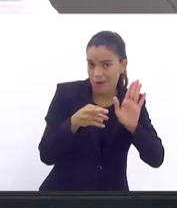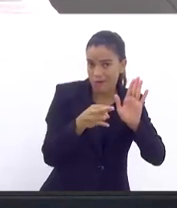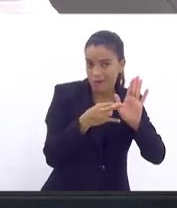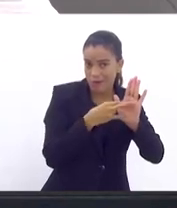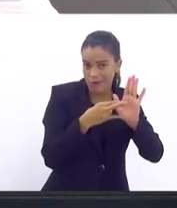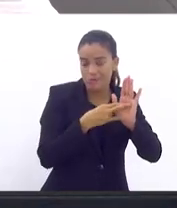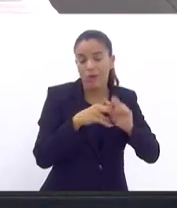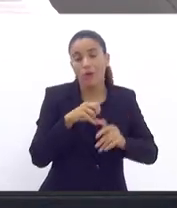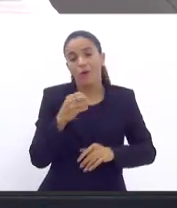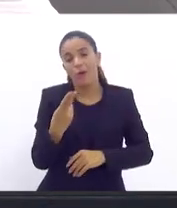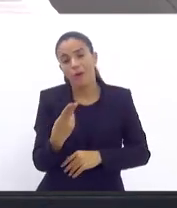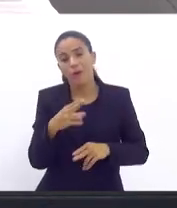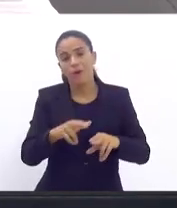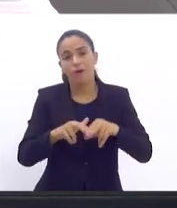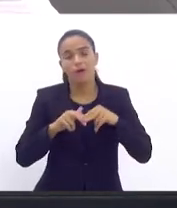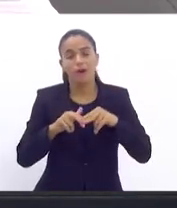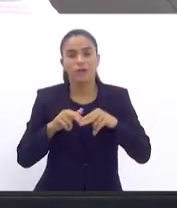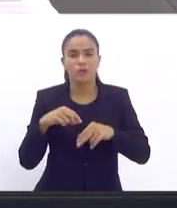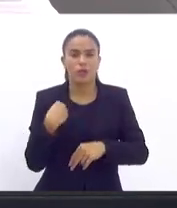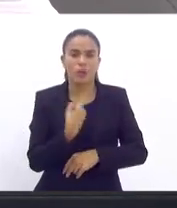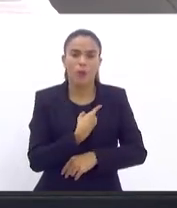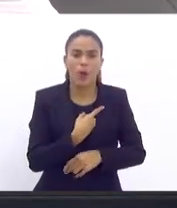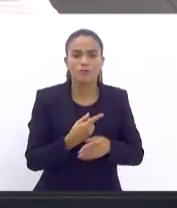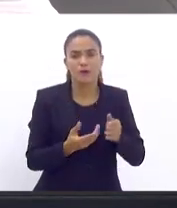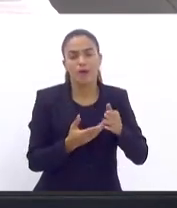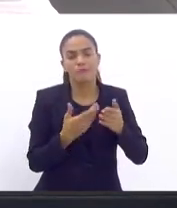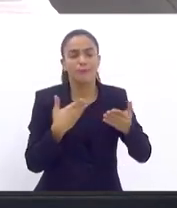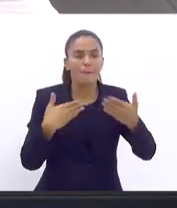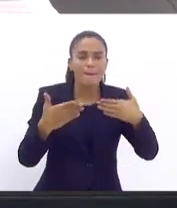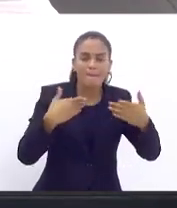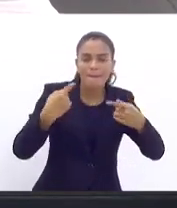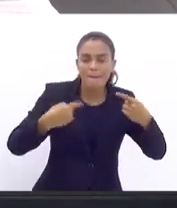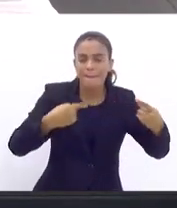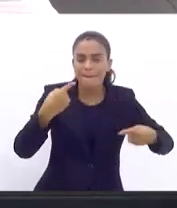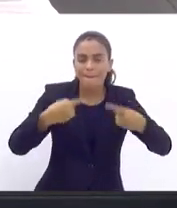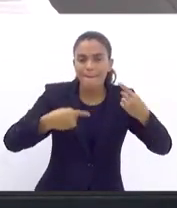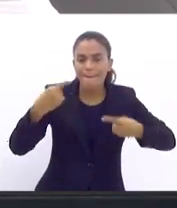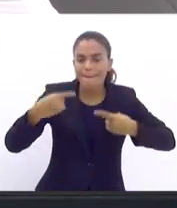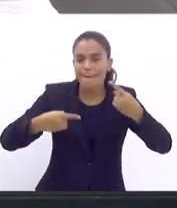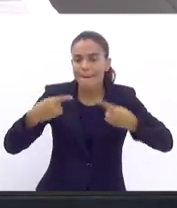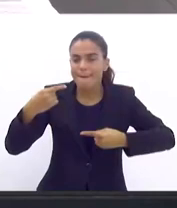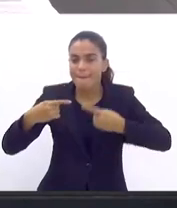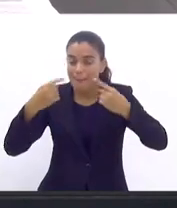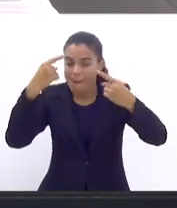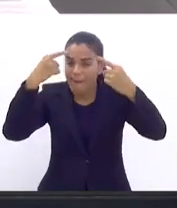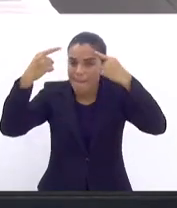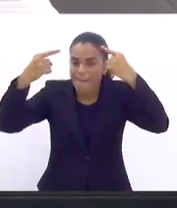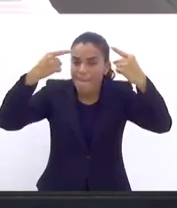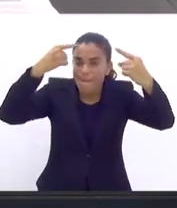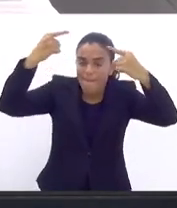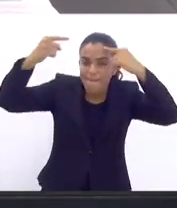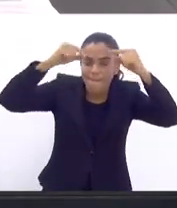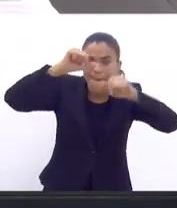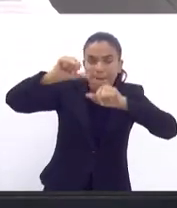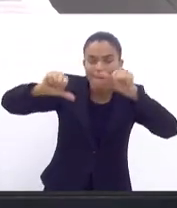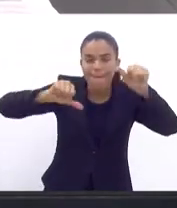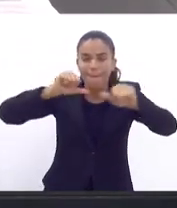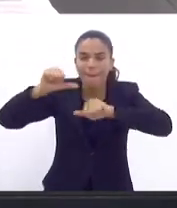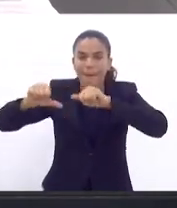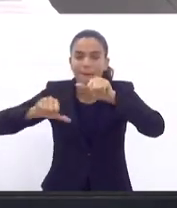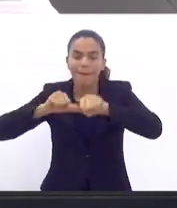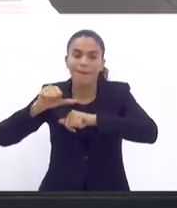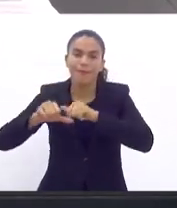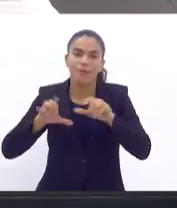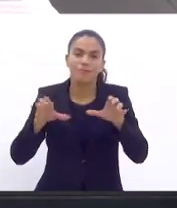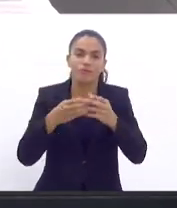seja por força daquilo que a gente acumula no debate a gente vai formando opinião dos membros da ccj e